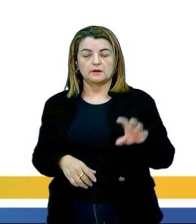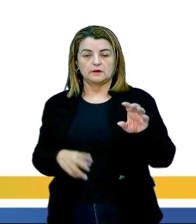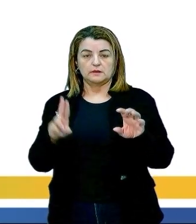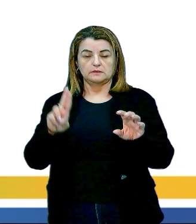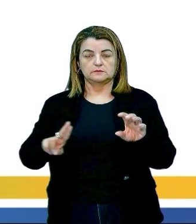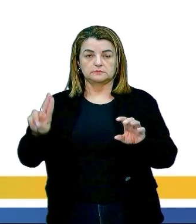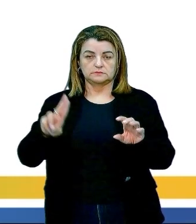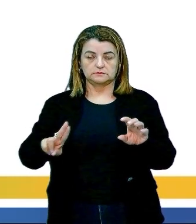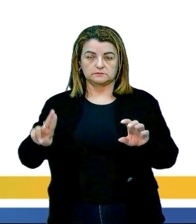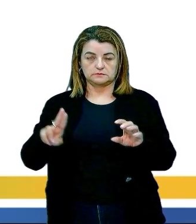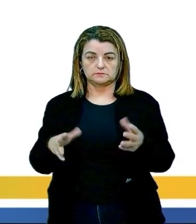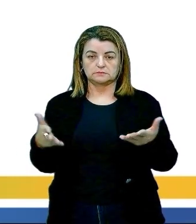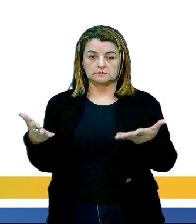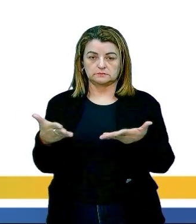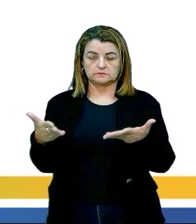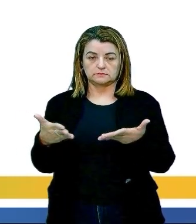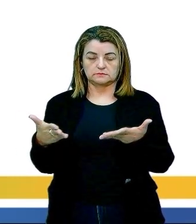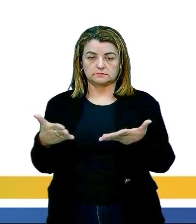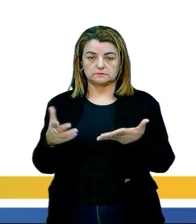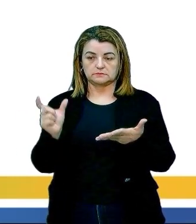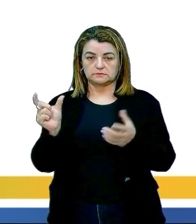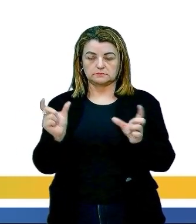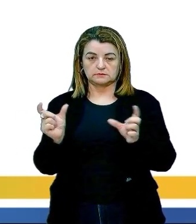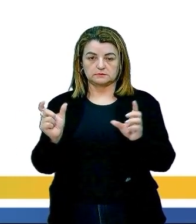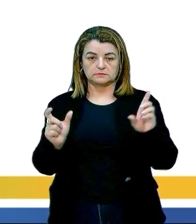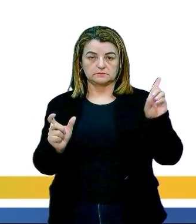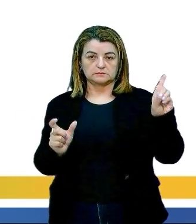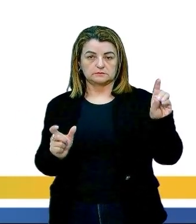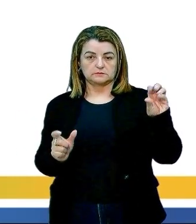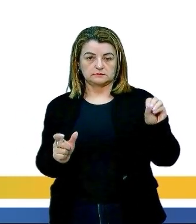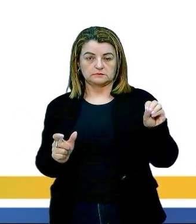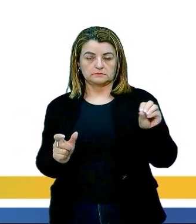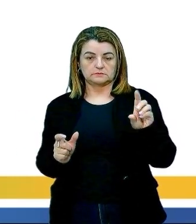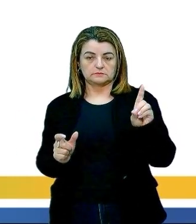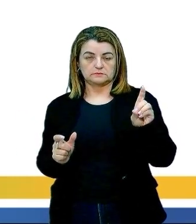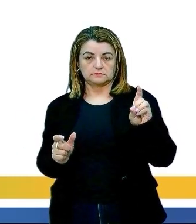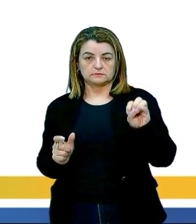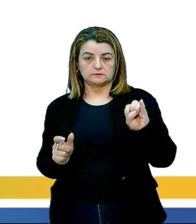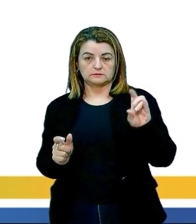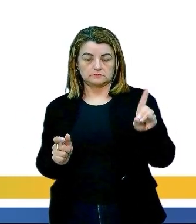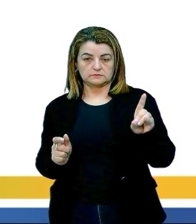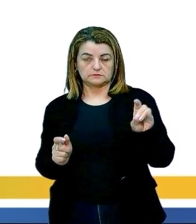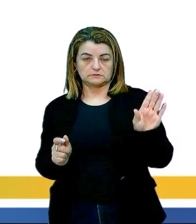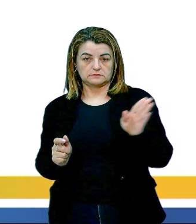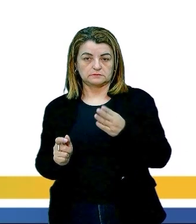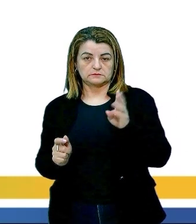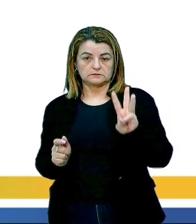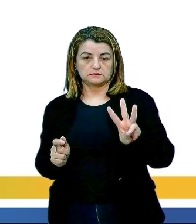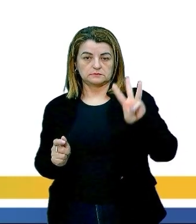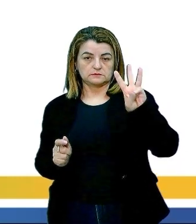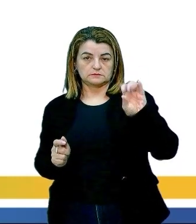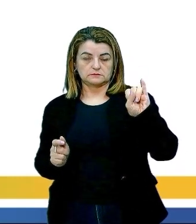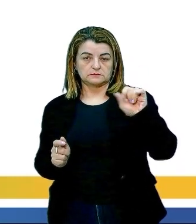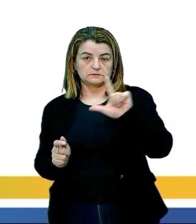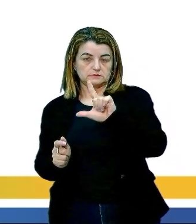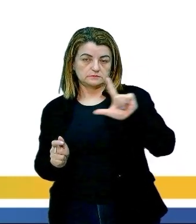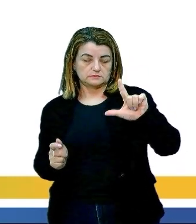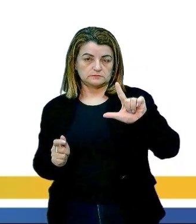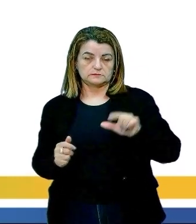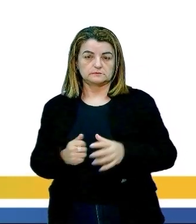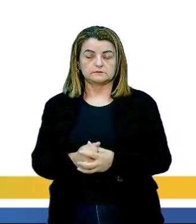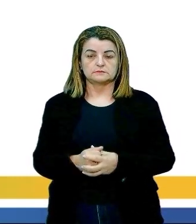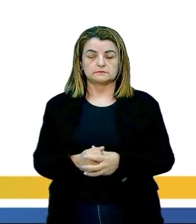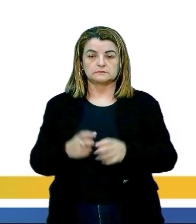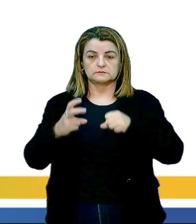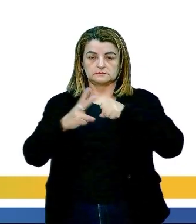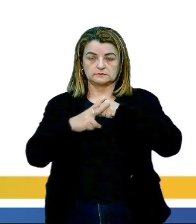Usando agora as partículas do, did e will. Qual seria a diferença dessas três partículas?